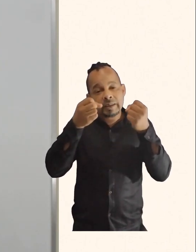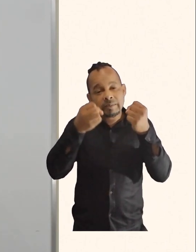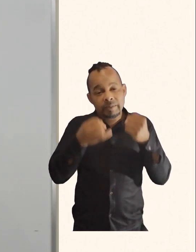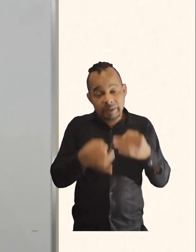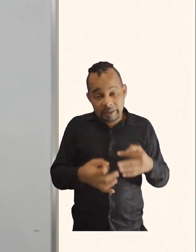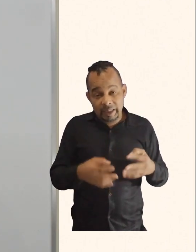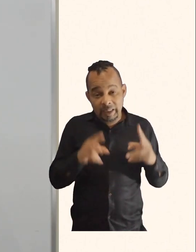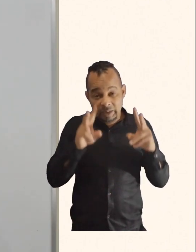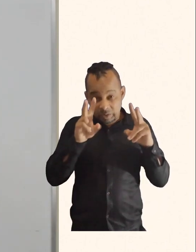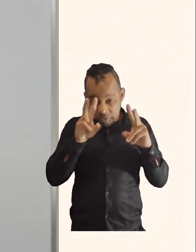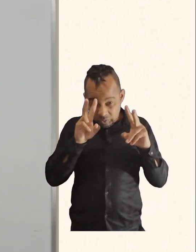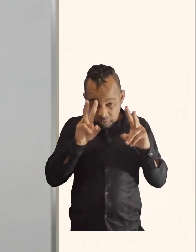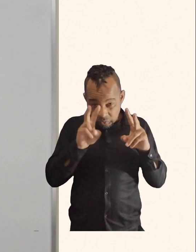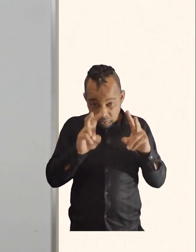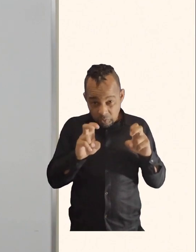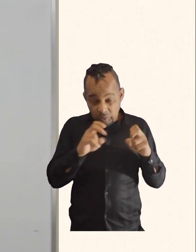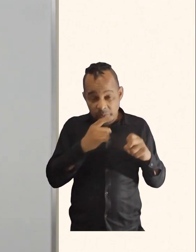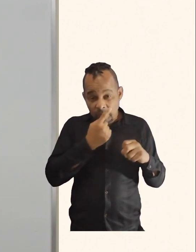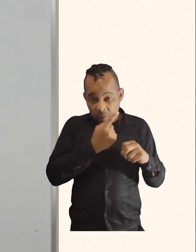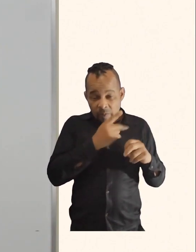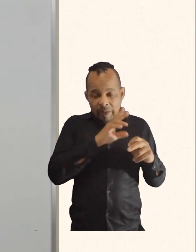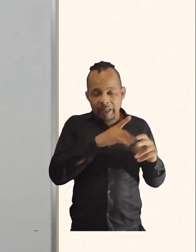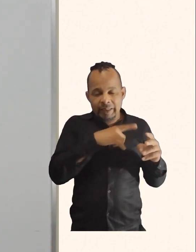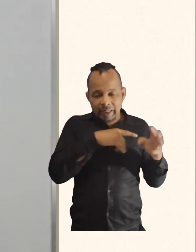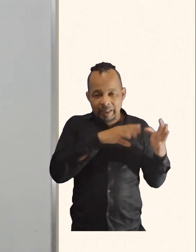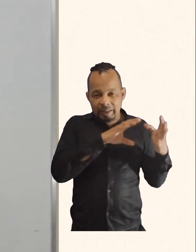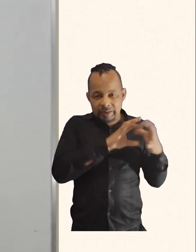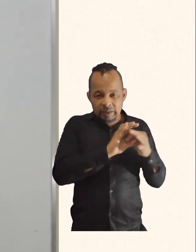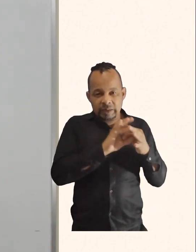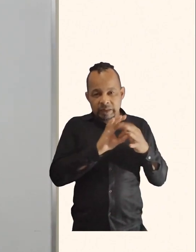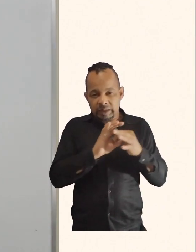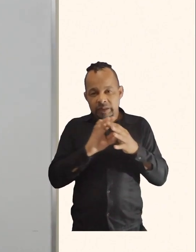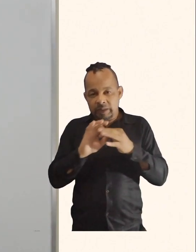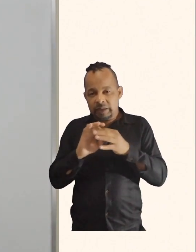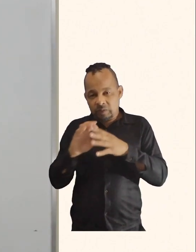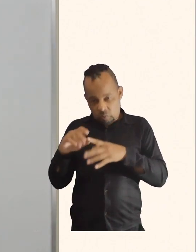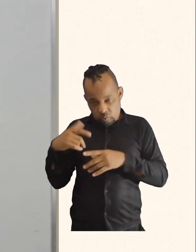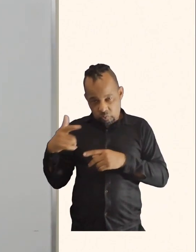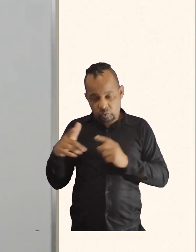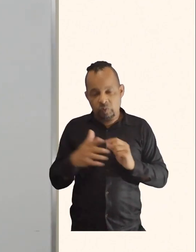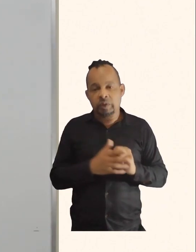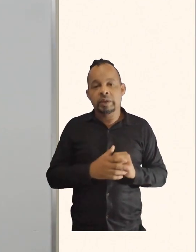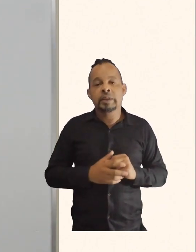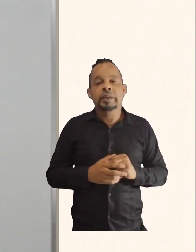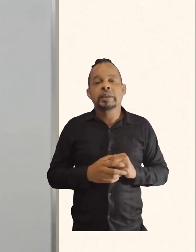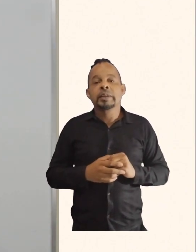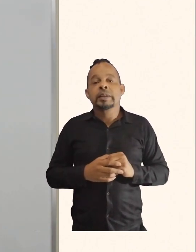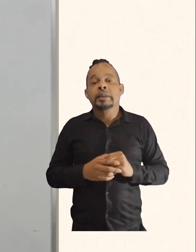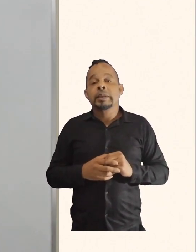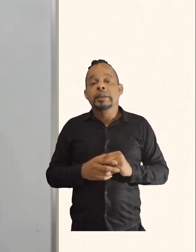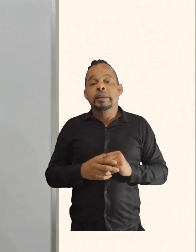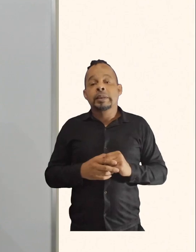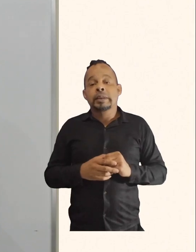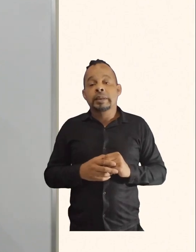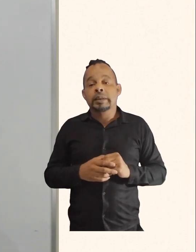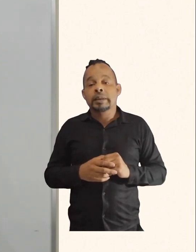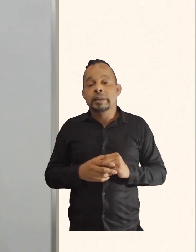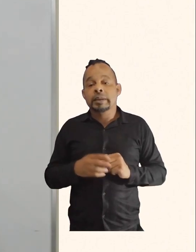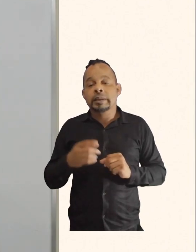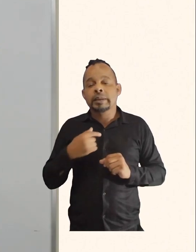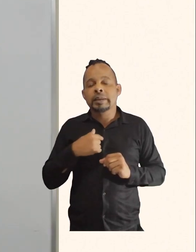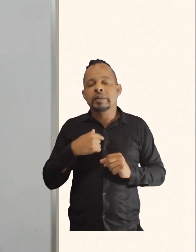de energia, mas existem muitos outros. Bacana? Eu vou